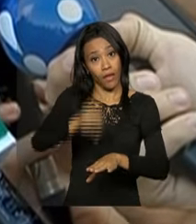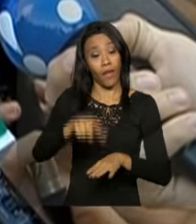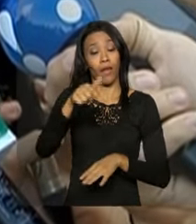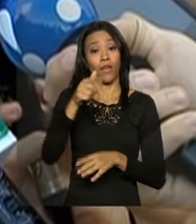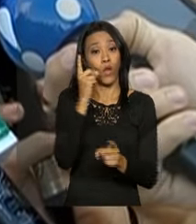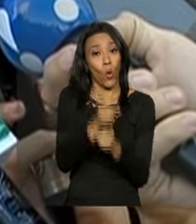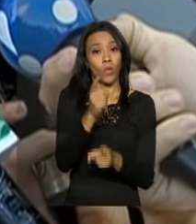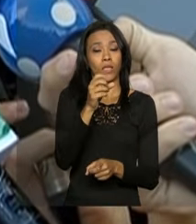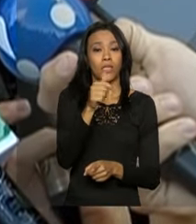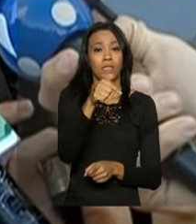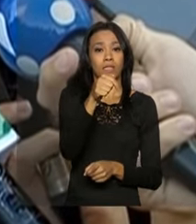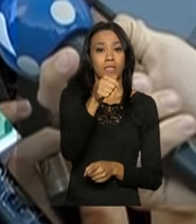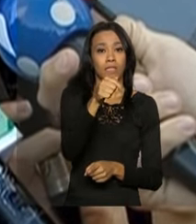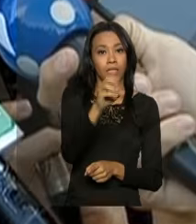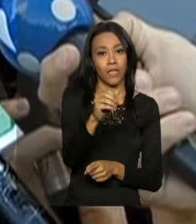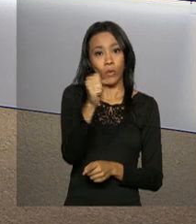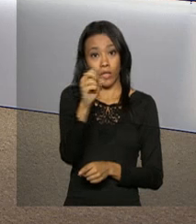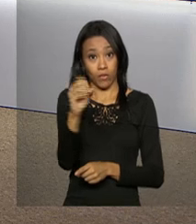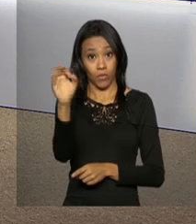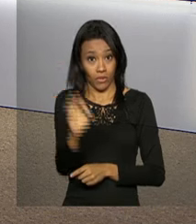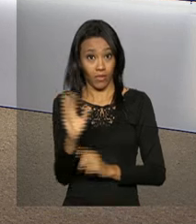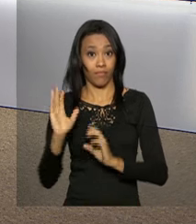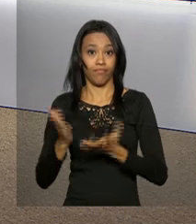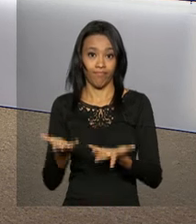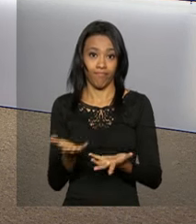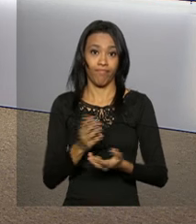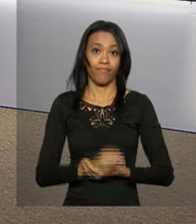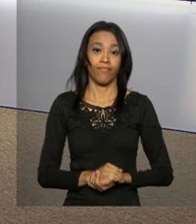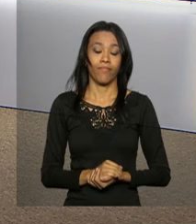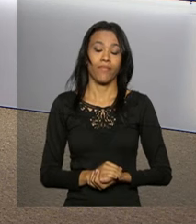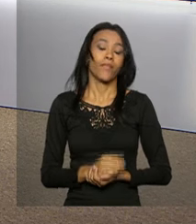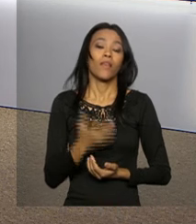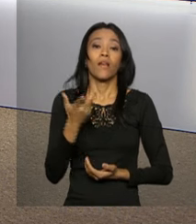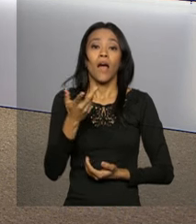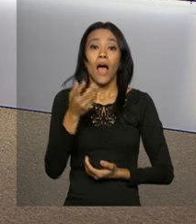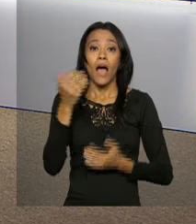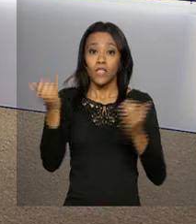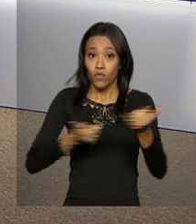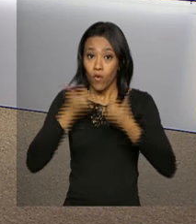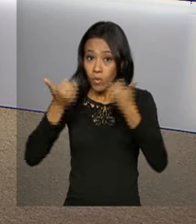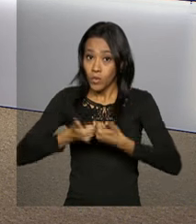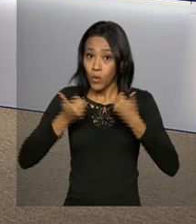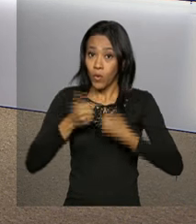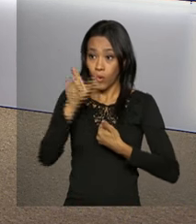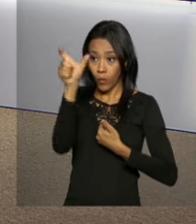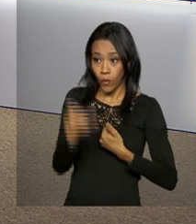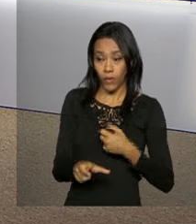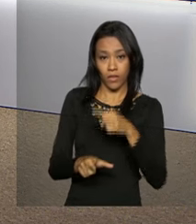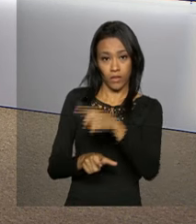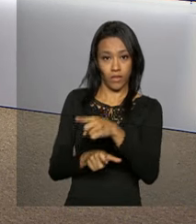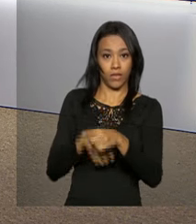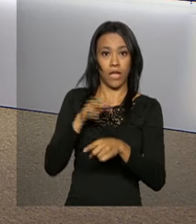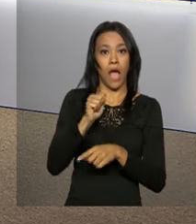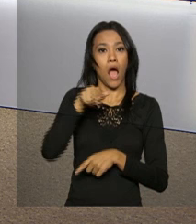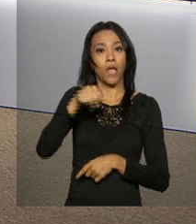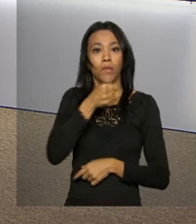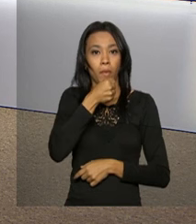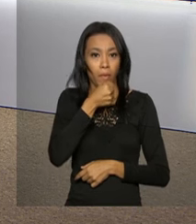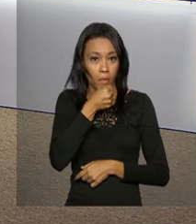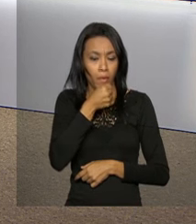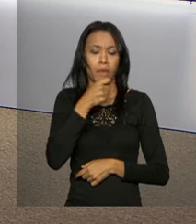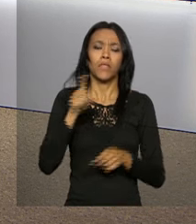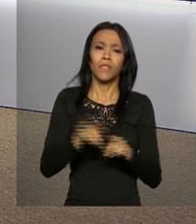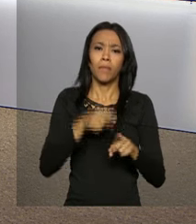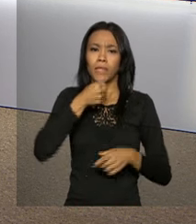80% dos criadores de mosquito. As informações trazidas por Ana Gabriela Salles ao vivo do Palácio do Planalto e as entrevistas